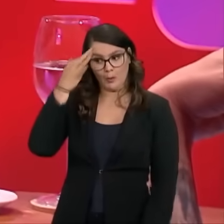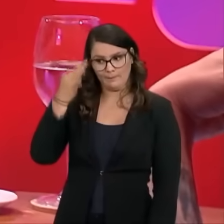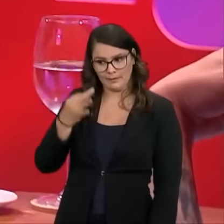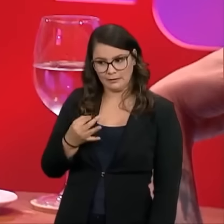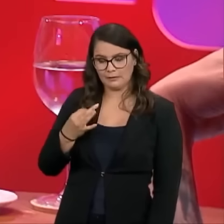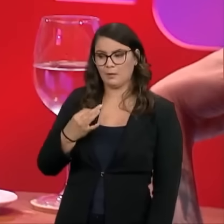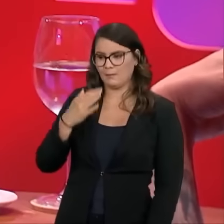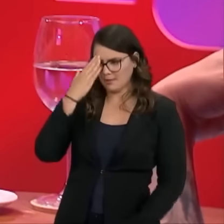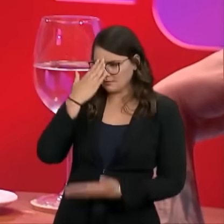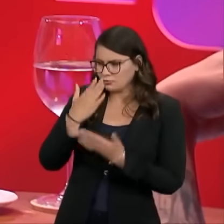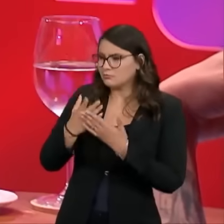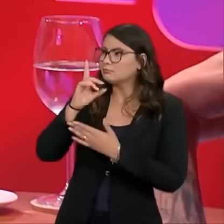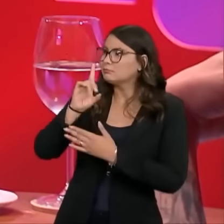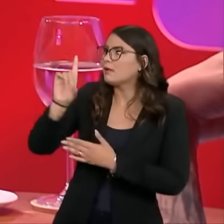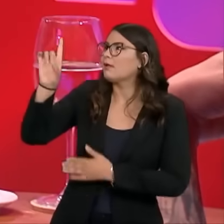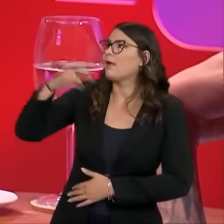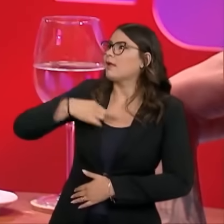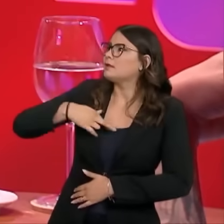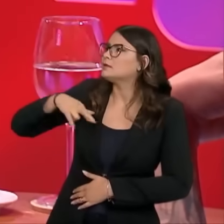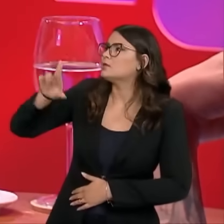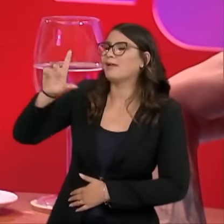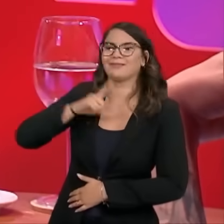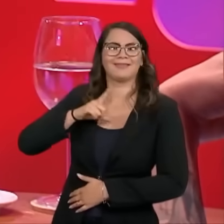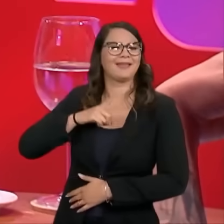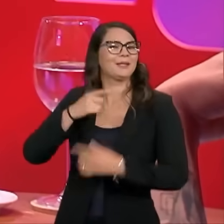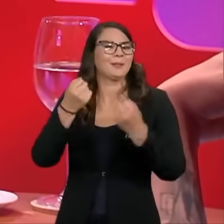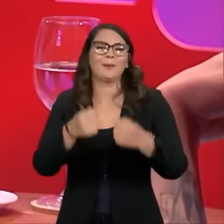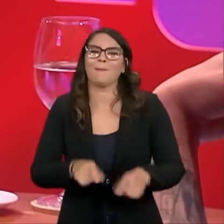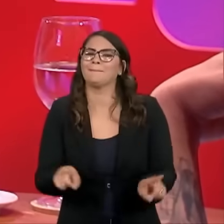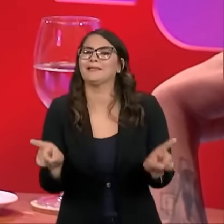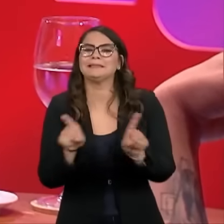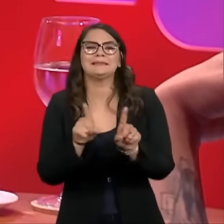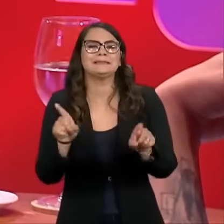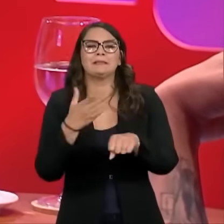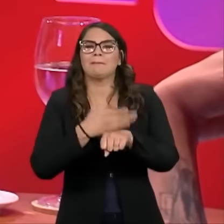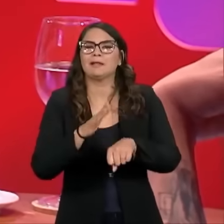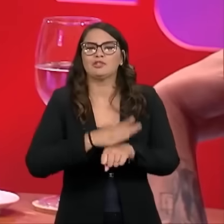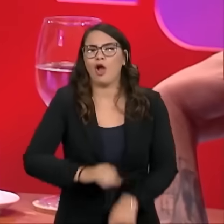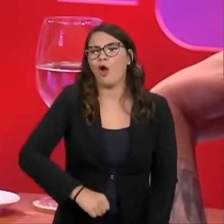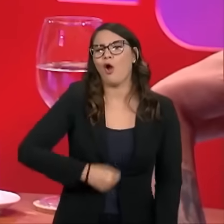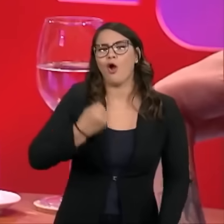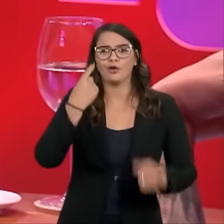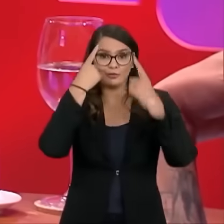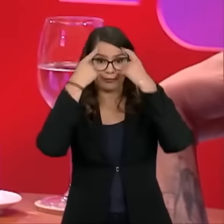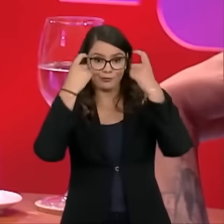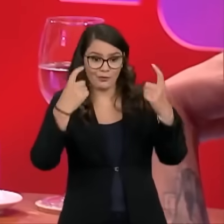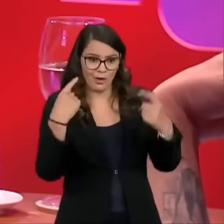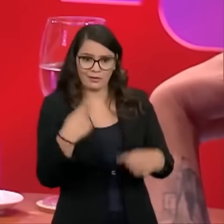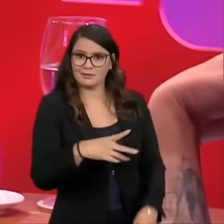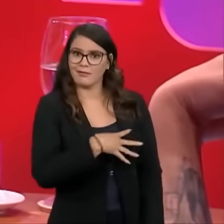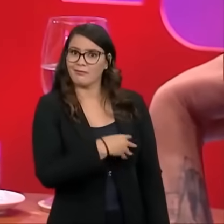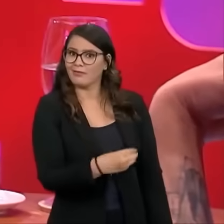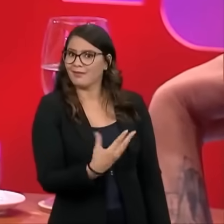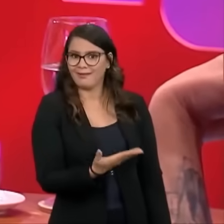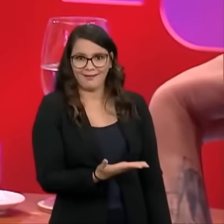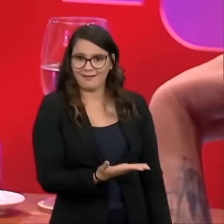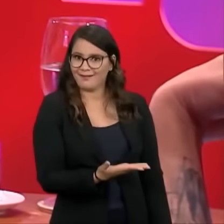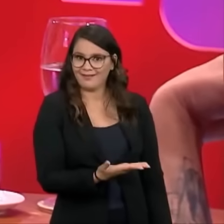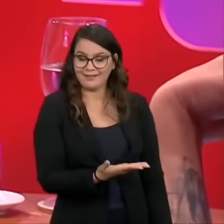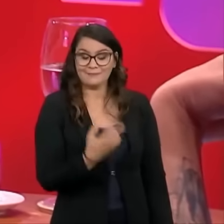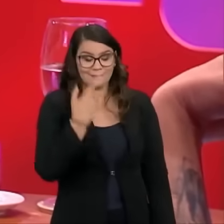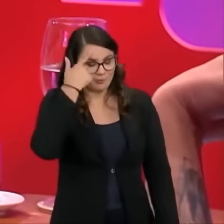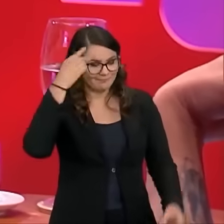em Deus para ser uma mulher religiosa de fé não era preciso praticar ódio e violência contra a própria filha e isso foi um